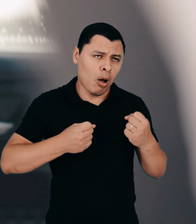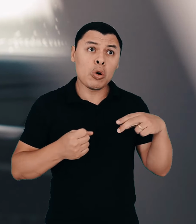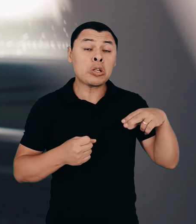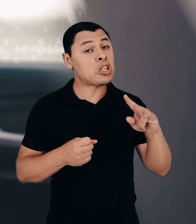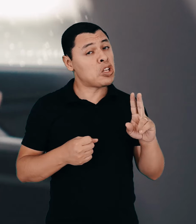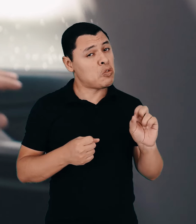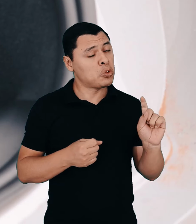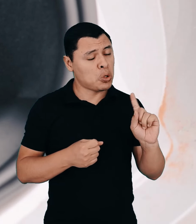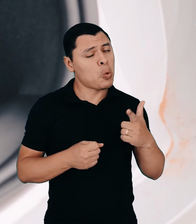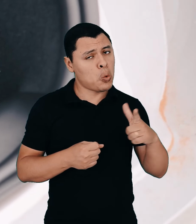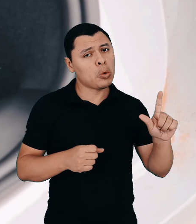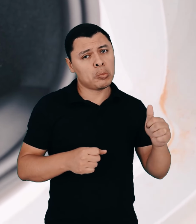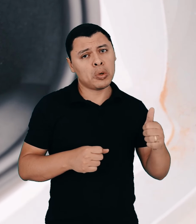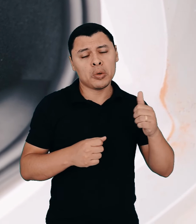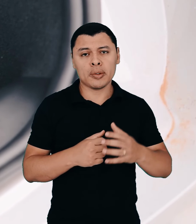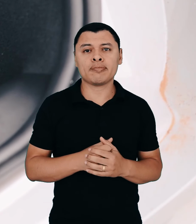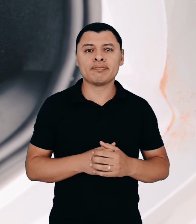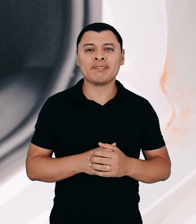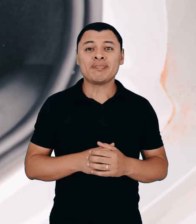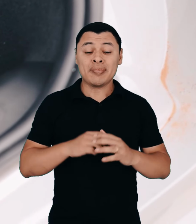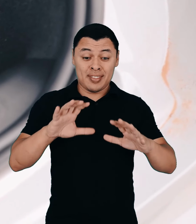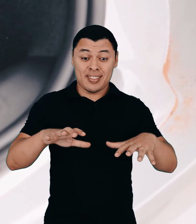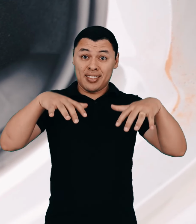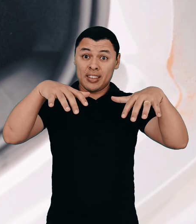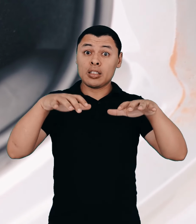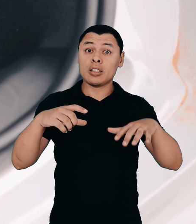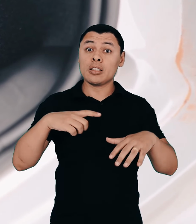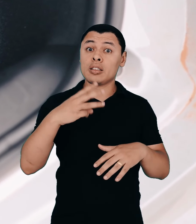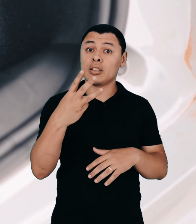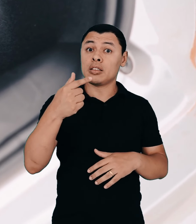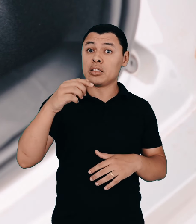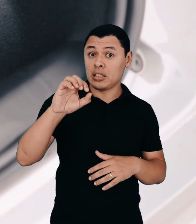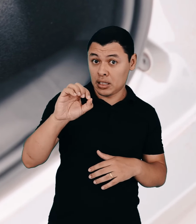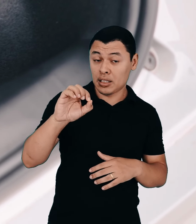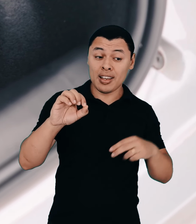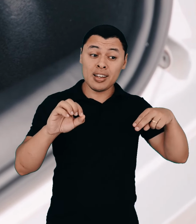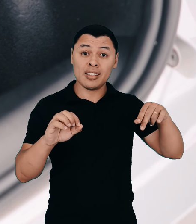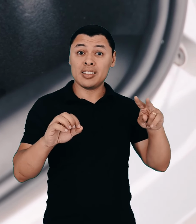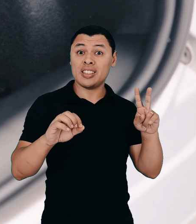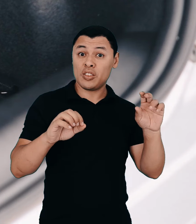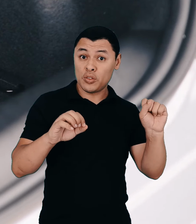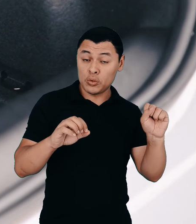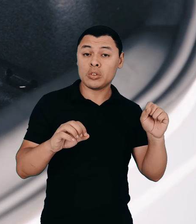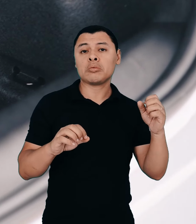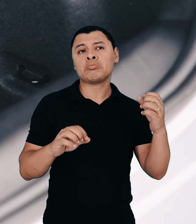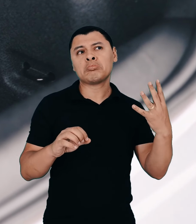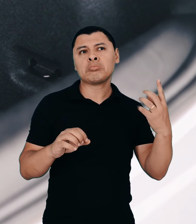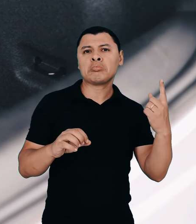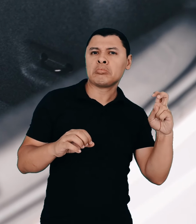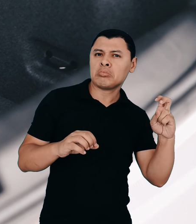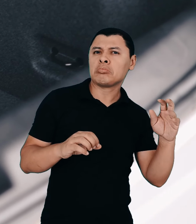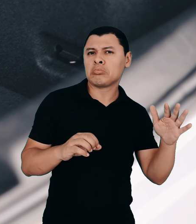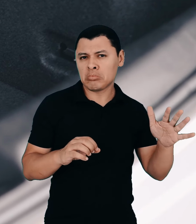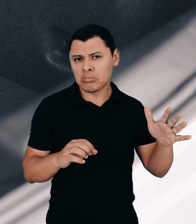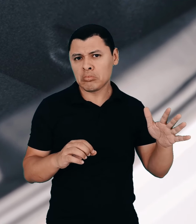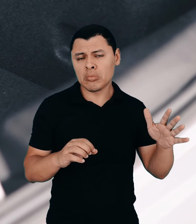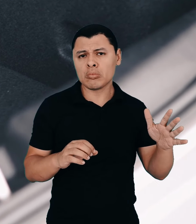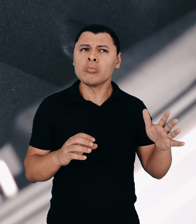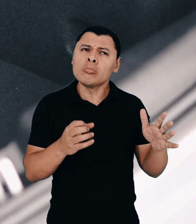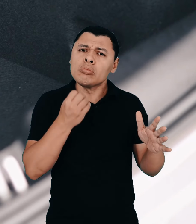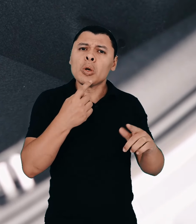vamos olhar o porta-malas. 370 litros de porta-malas contra 415 do Nivus. A vantagem era de se esperar, afinal a gente tem um